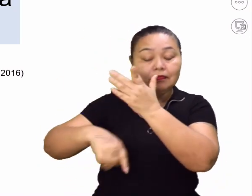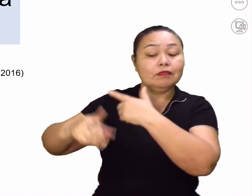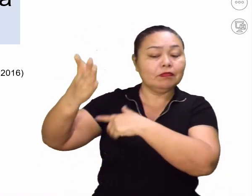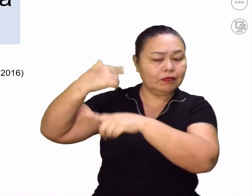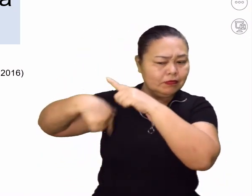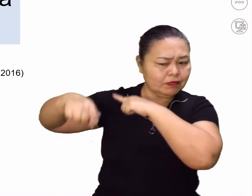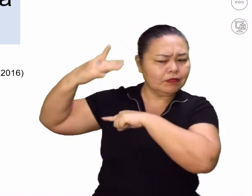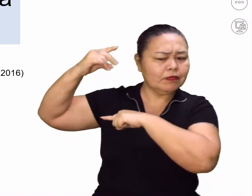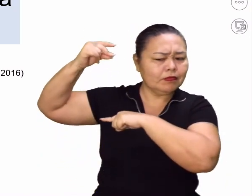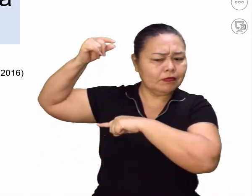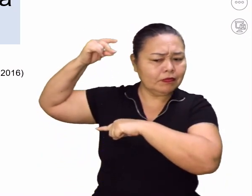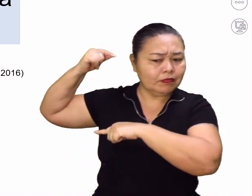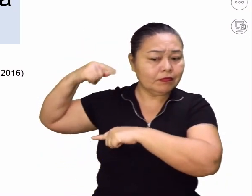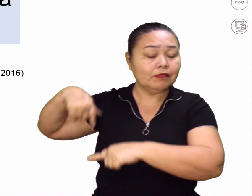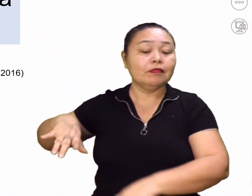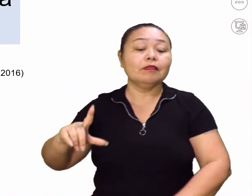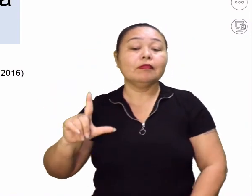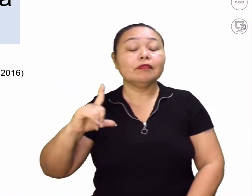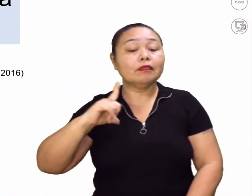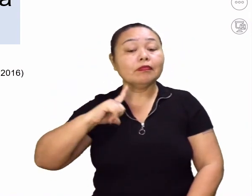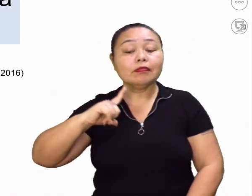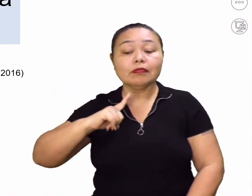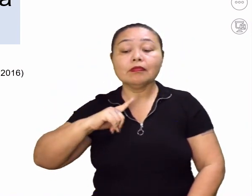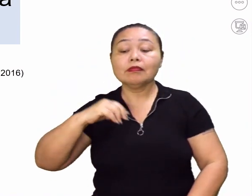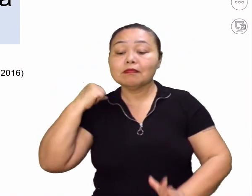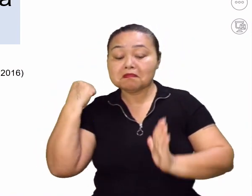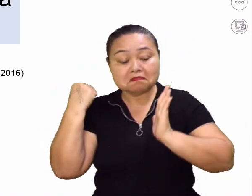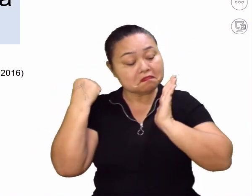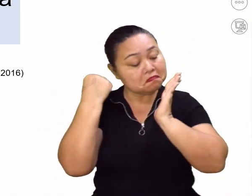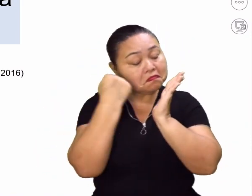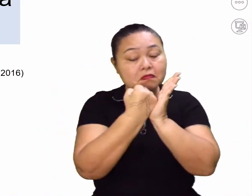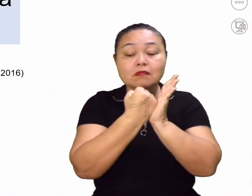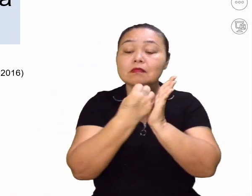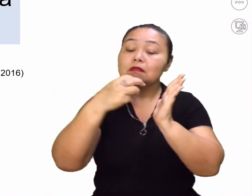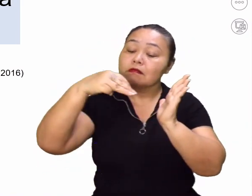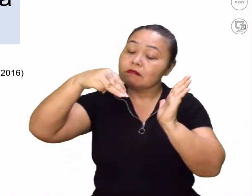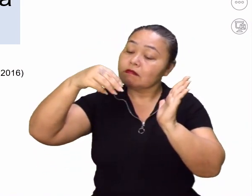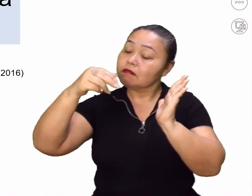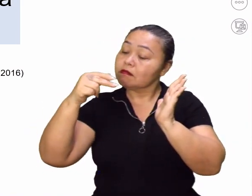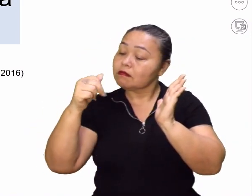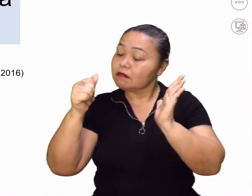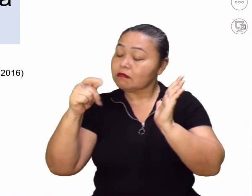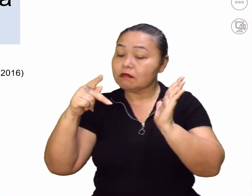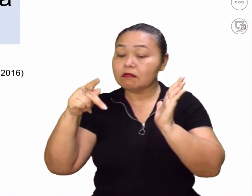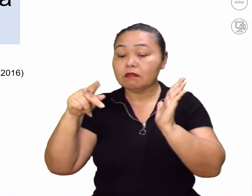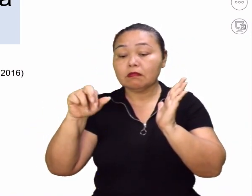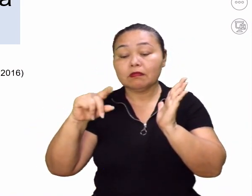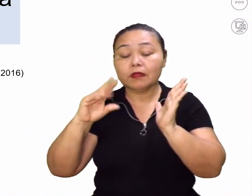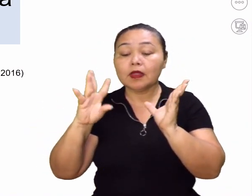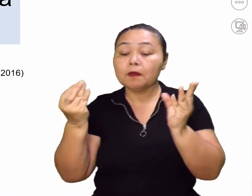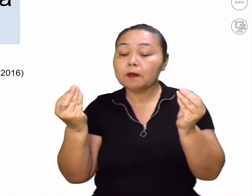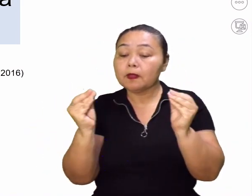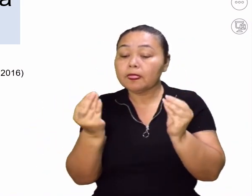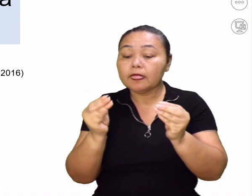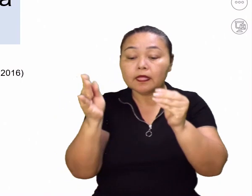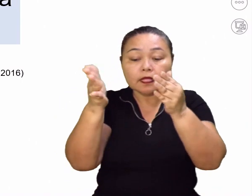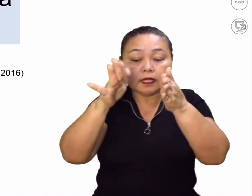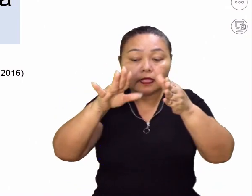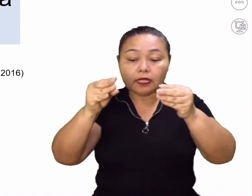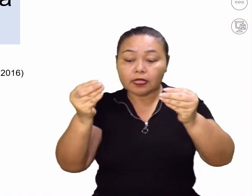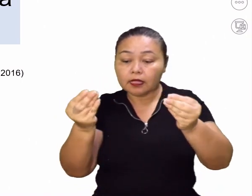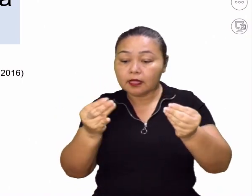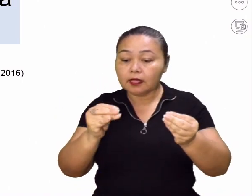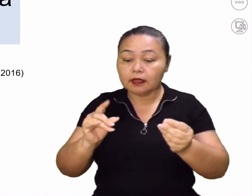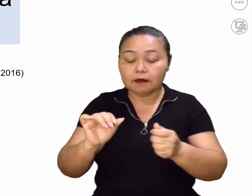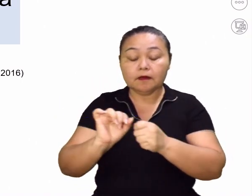bem. Então, a gente tem registros, inclusive, de mapas feitos em argila. Exato. O mapa